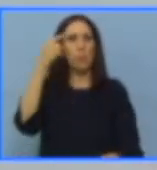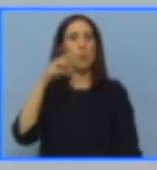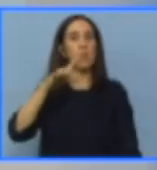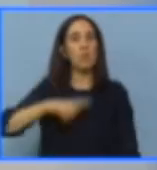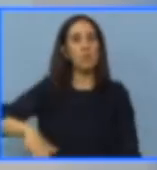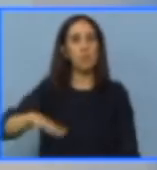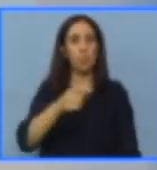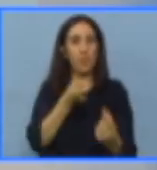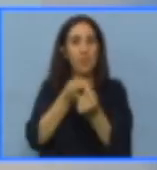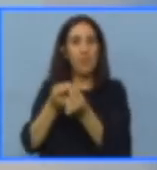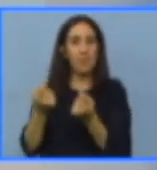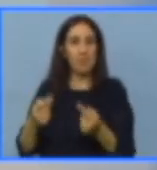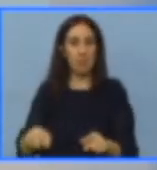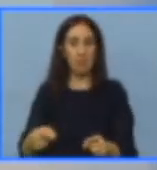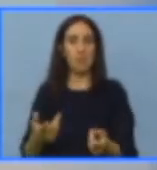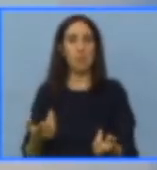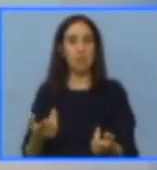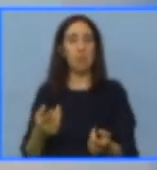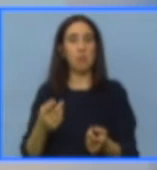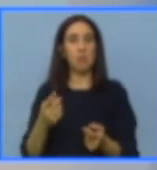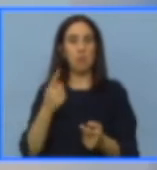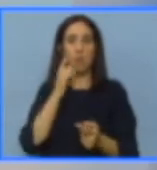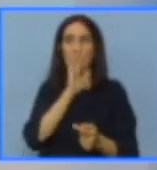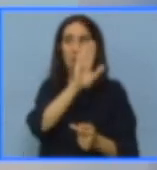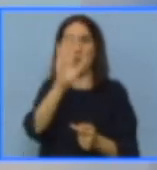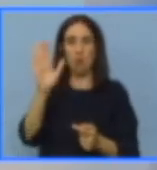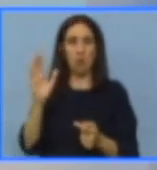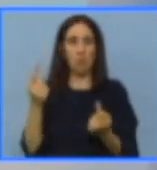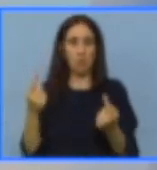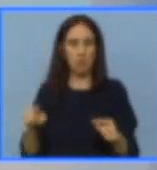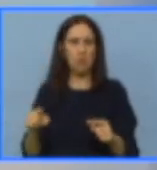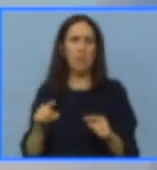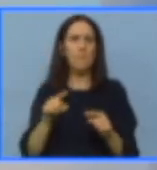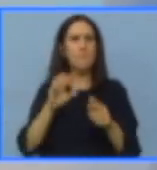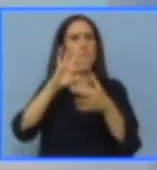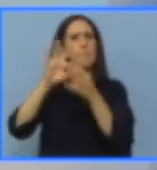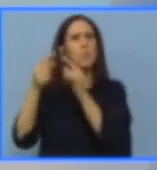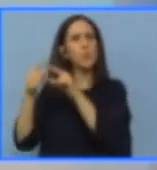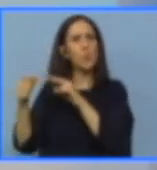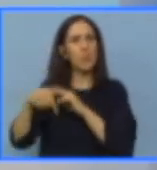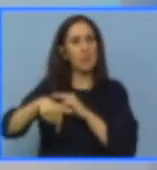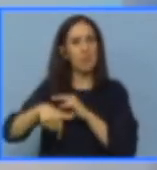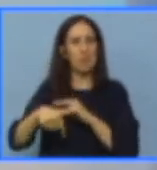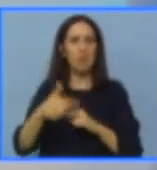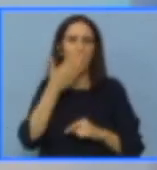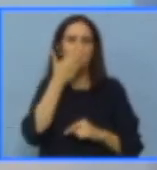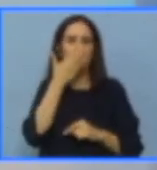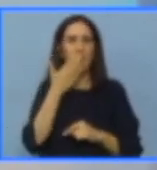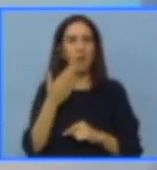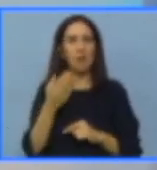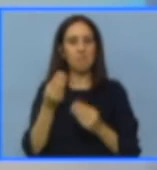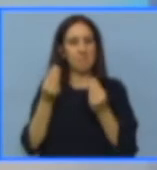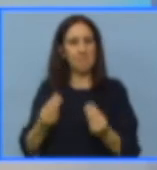alcance da mão aquilo que lá está diluído num outro discurso e que aqui está apresentado numa espécie de versão